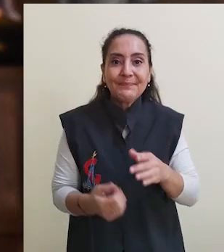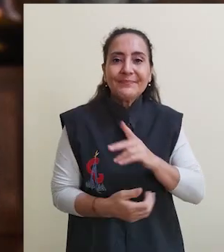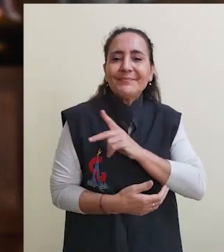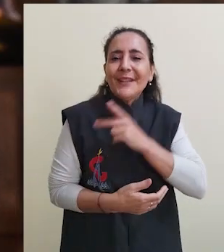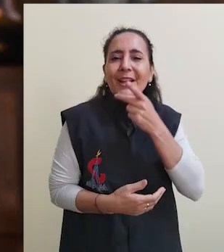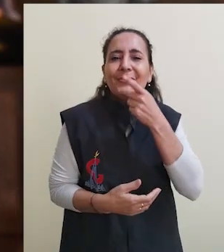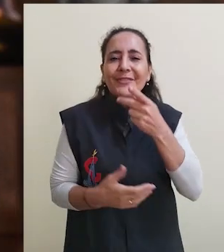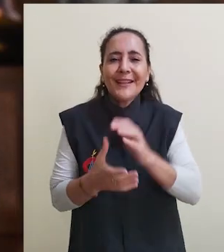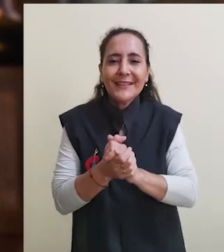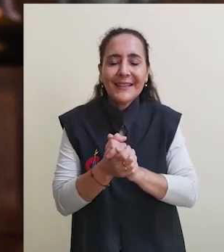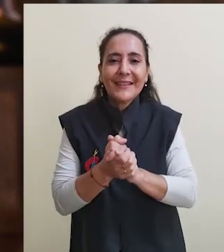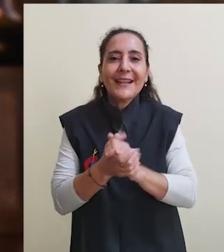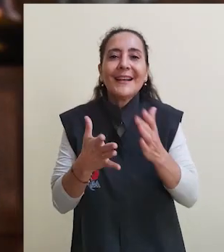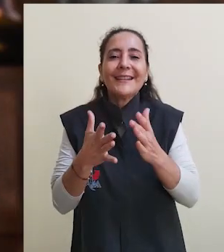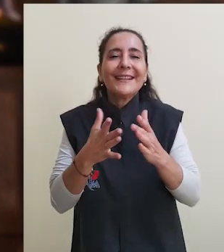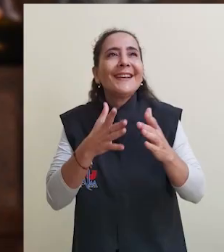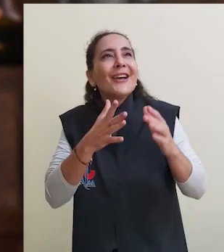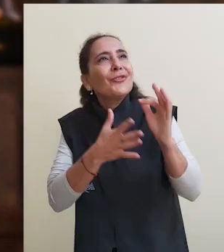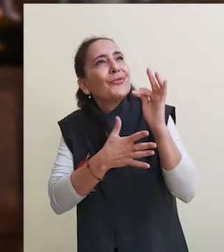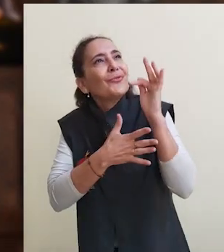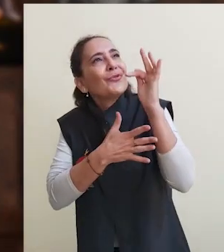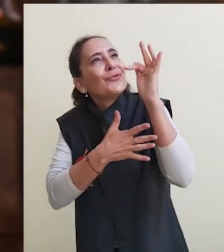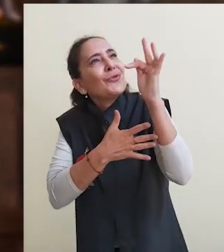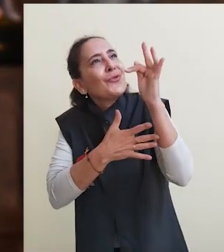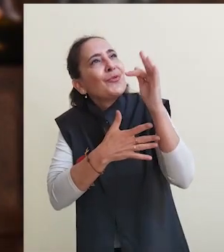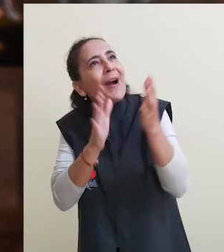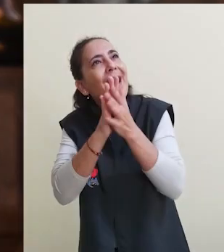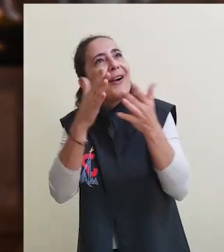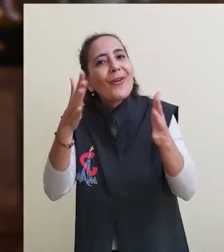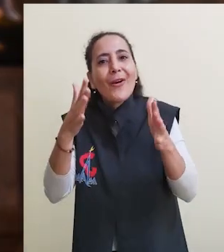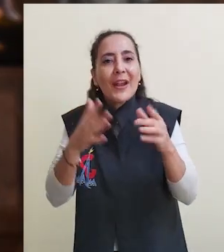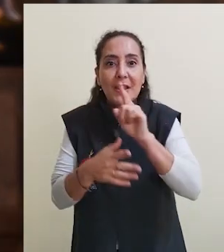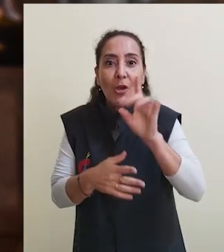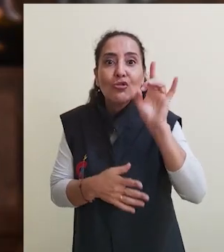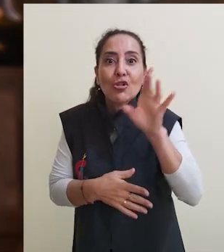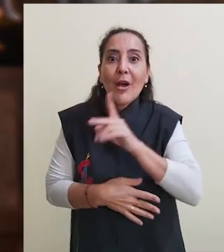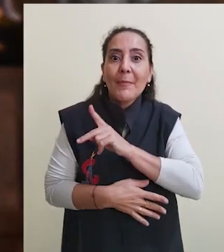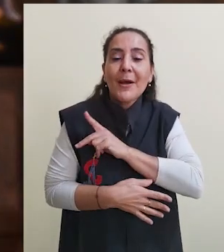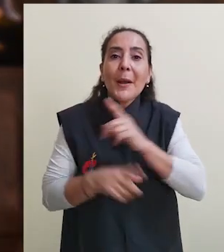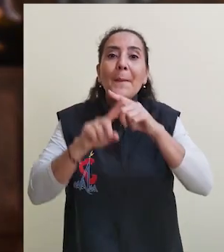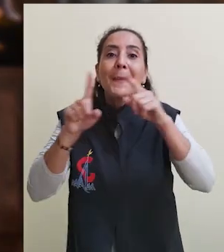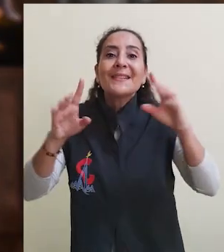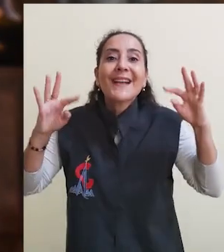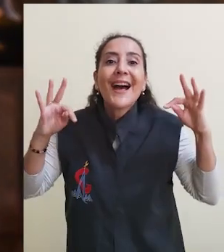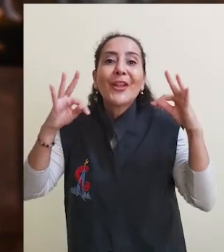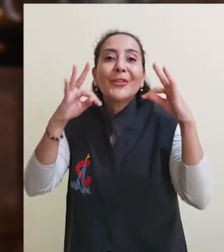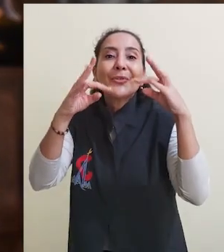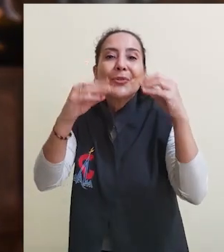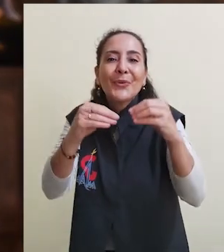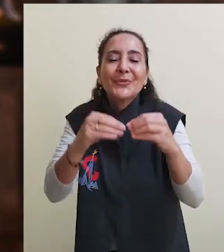dizer que essa coroa está reservada não só a ele, Paulo, mas a todo aquele e aquela que